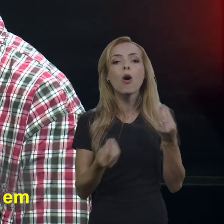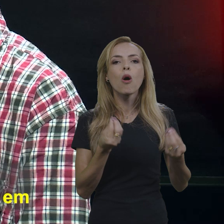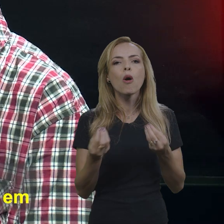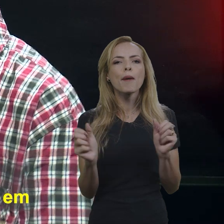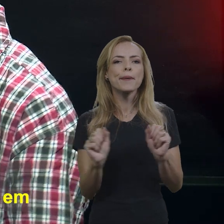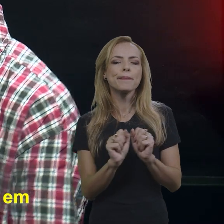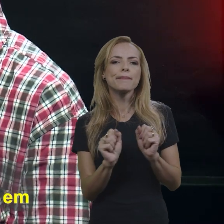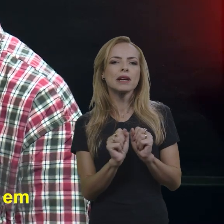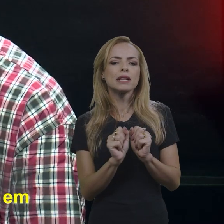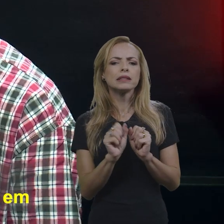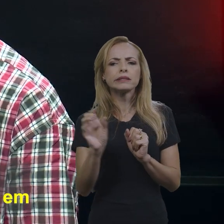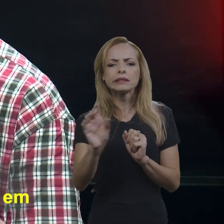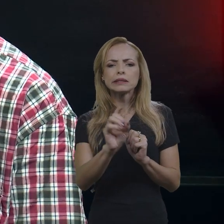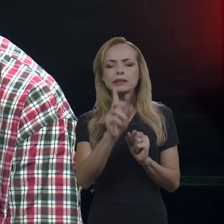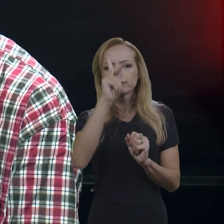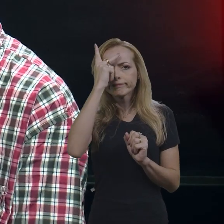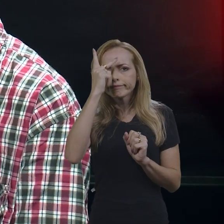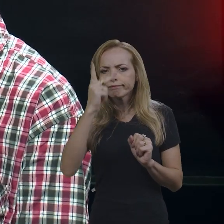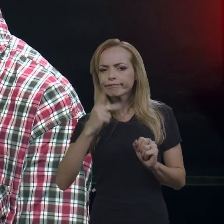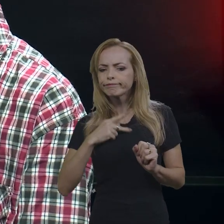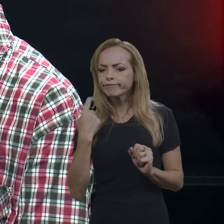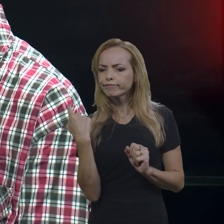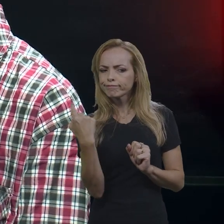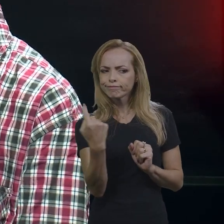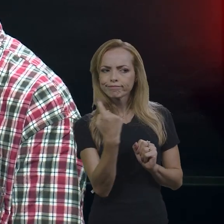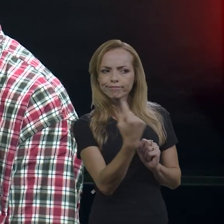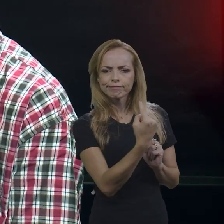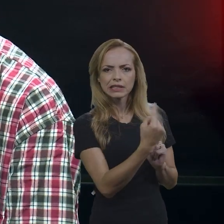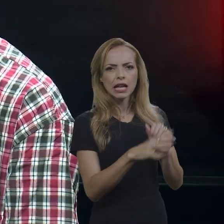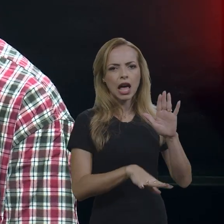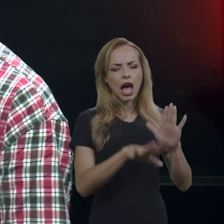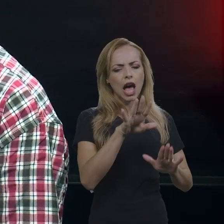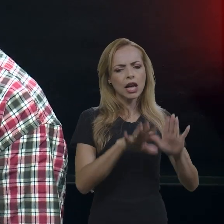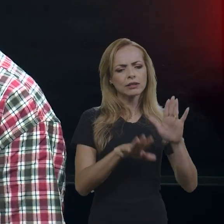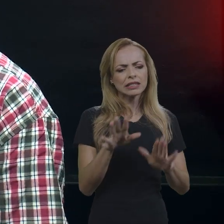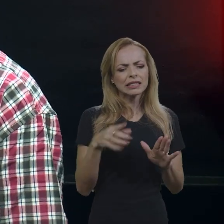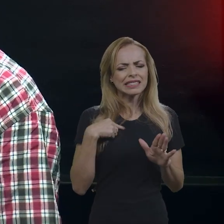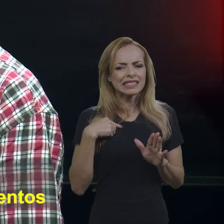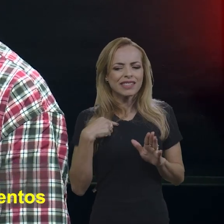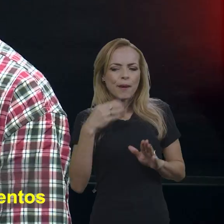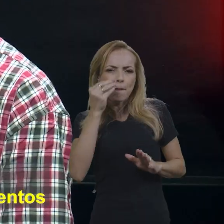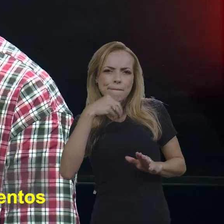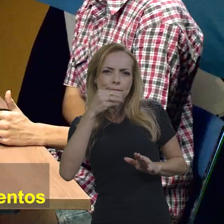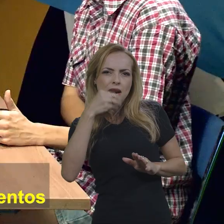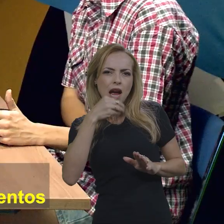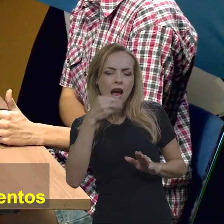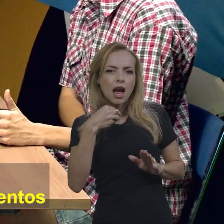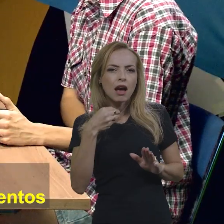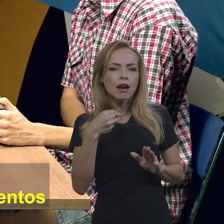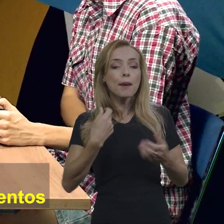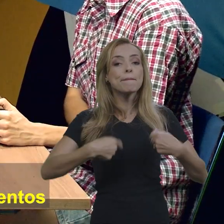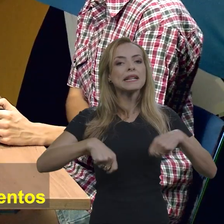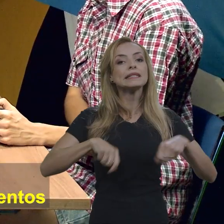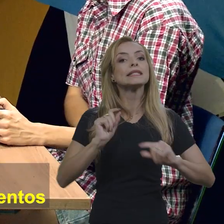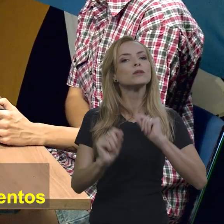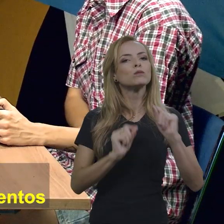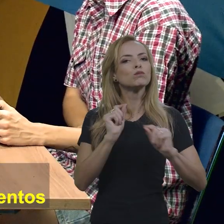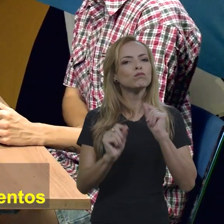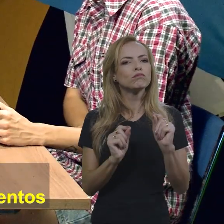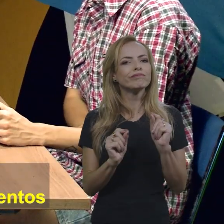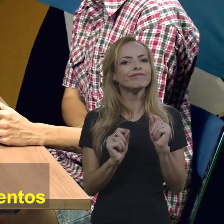que deixa tantos indivíduos em uma situação, né, de vulnerabilidade, assim. Eu acho que é conversar